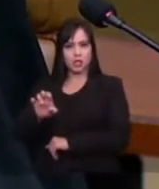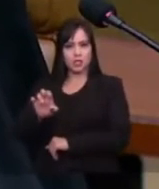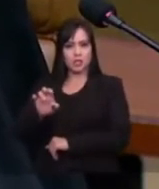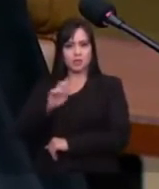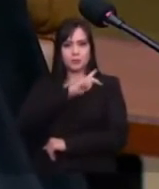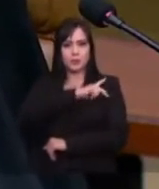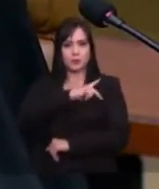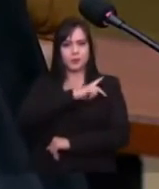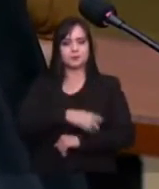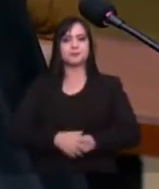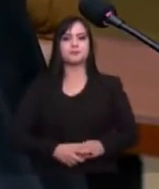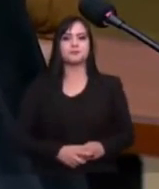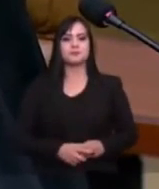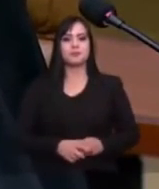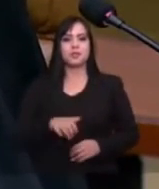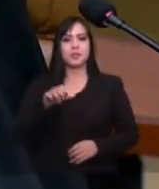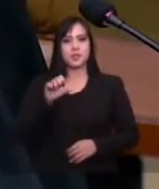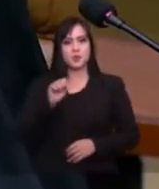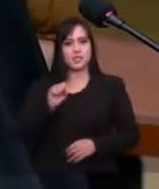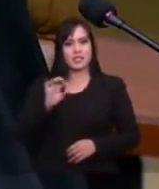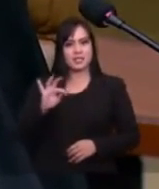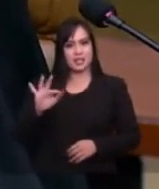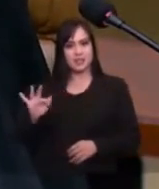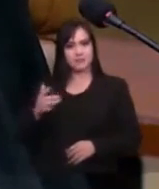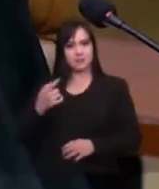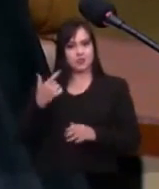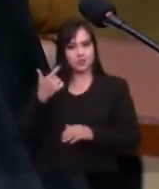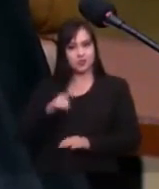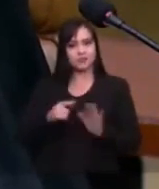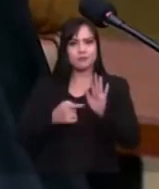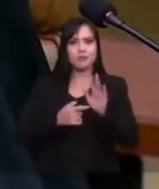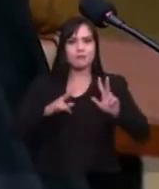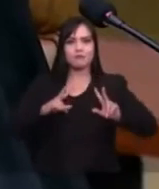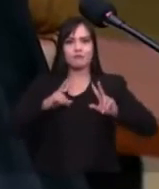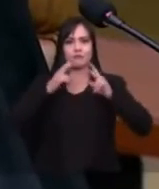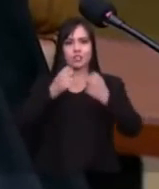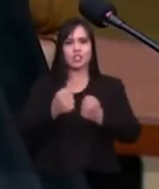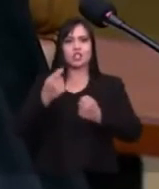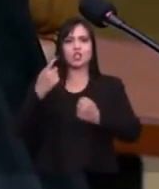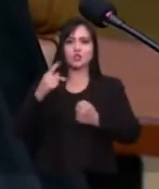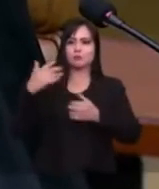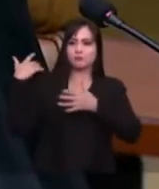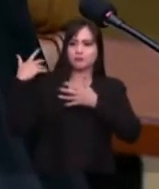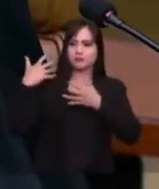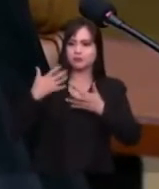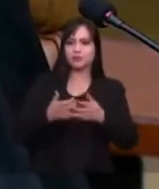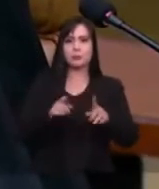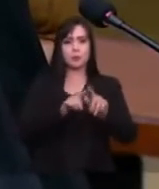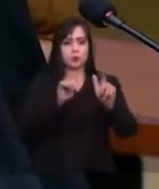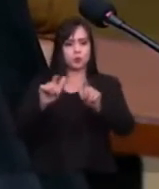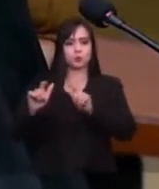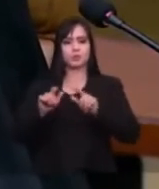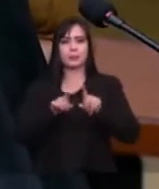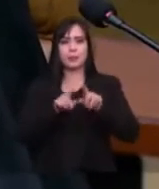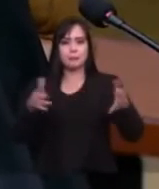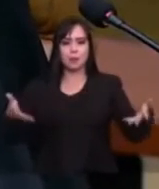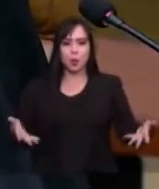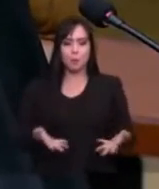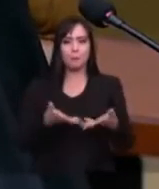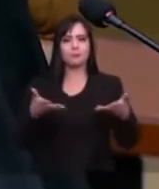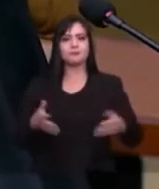do Piauí. Né? E o Supremo, mais uma vez, demonstrando a fortaleza da sua tradição e da sua unidade, da sua